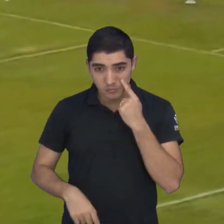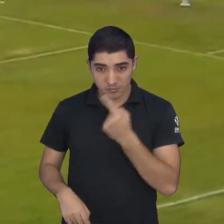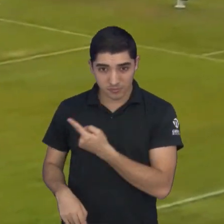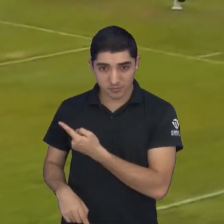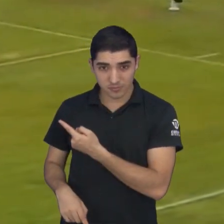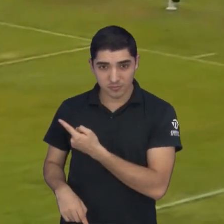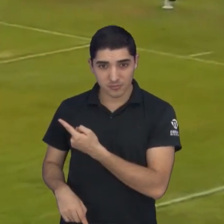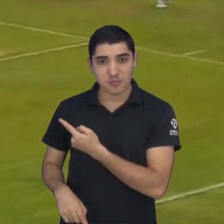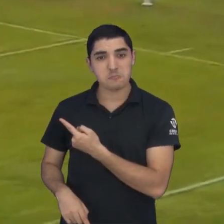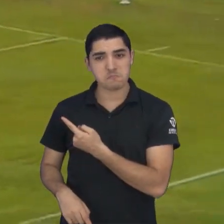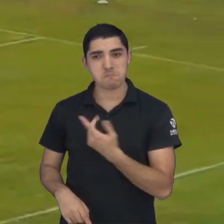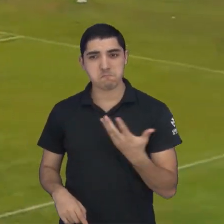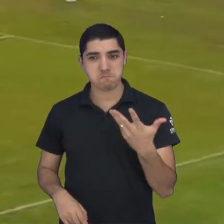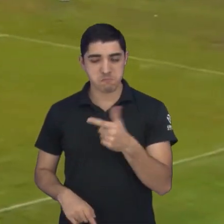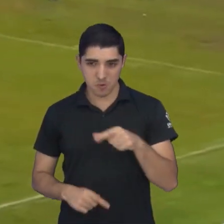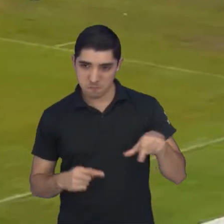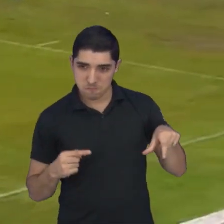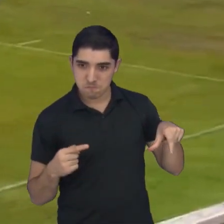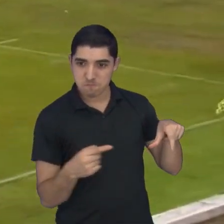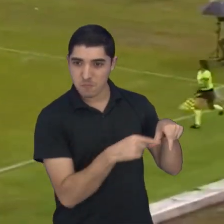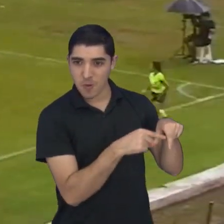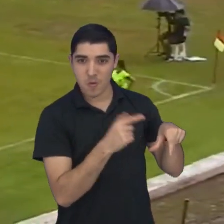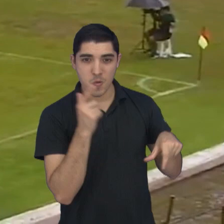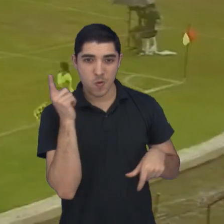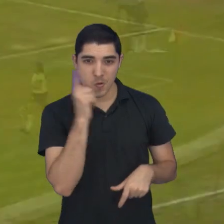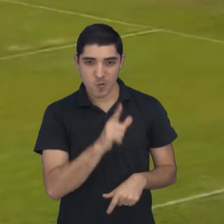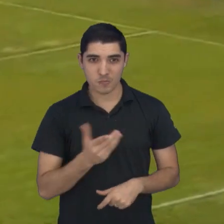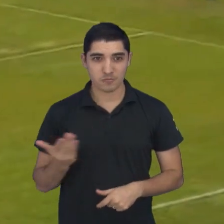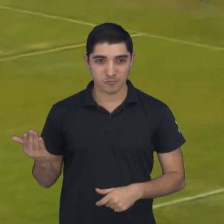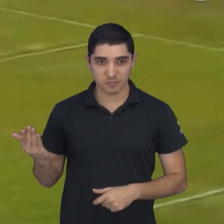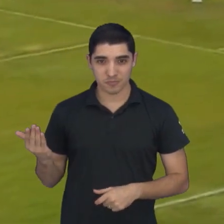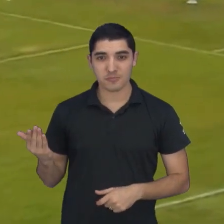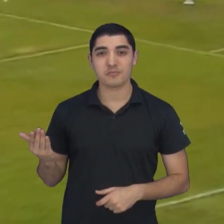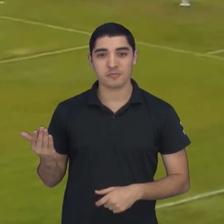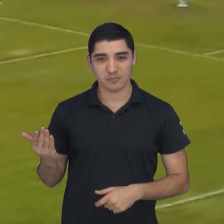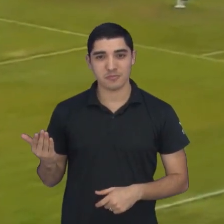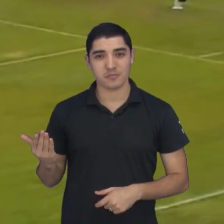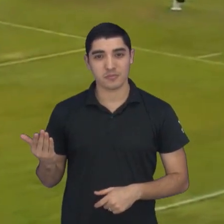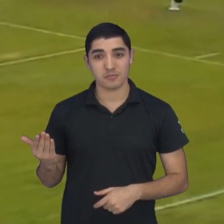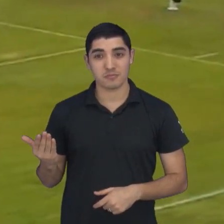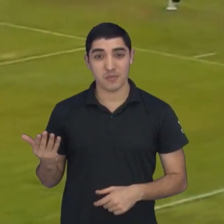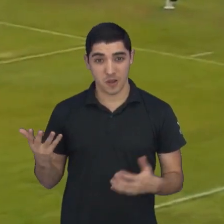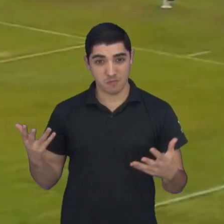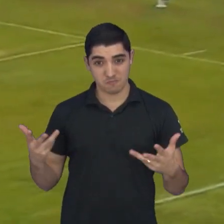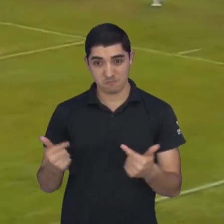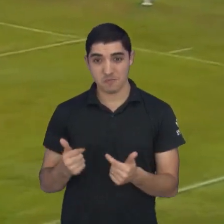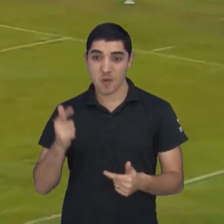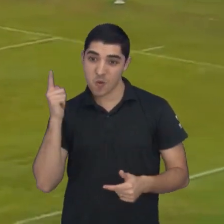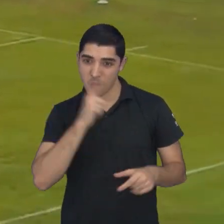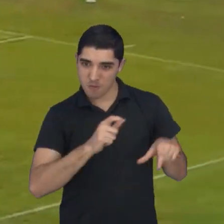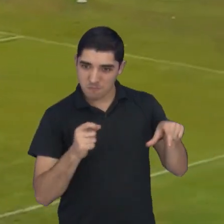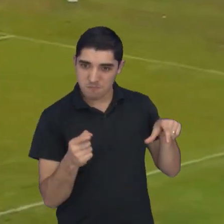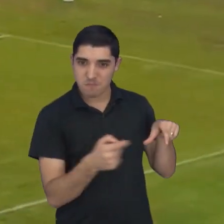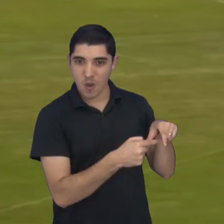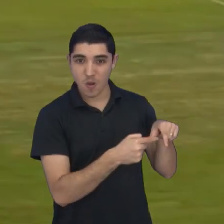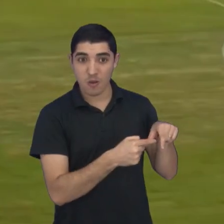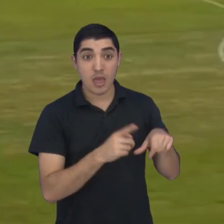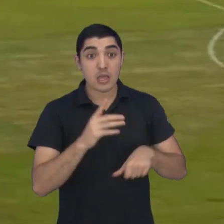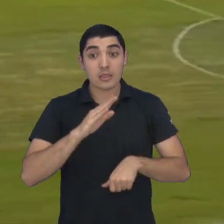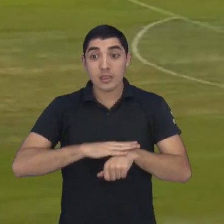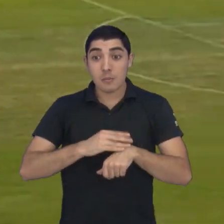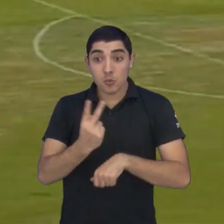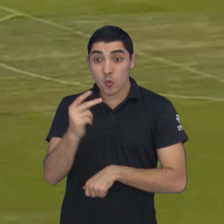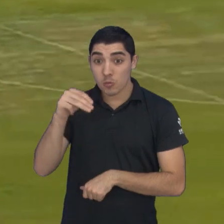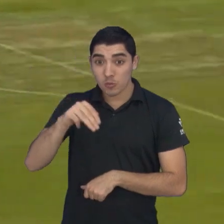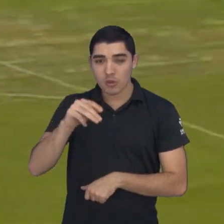área encheu o pé na saída do goleiro ó Belo toque ali do Fernandinho saiu pra galera ah lá ó olha o gol ali isso a 2 minutos de